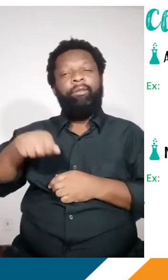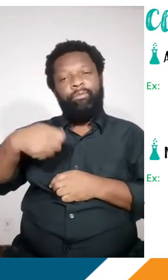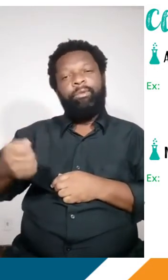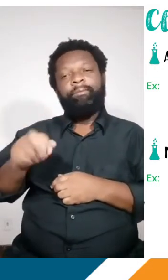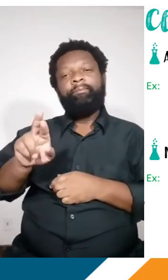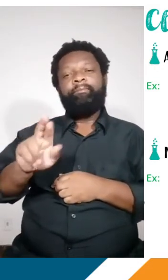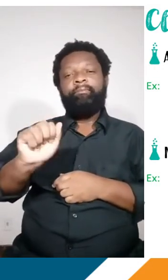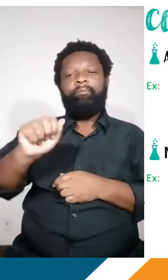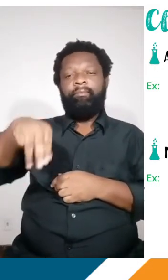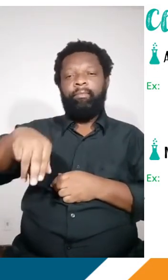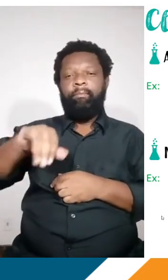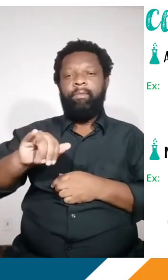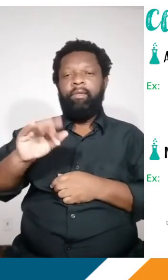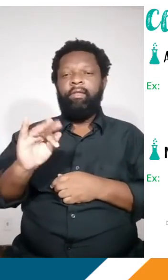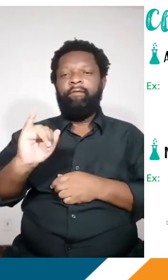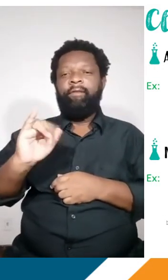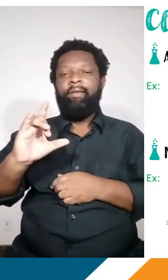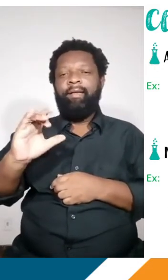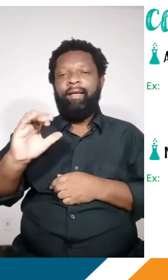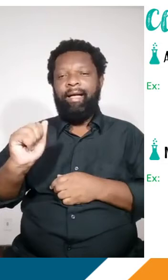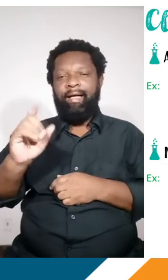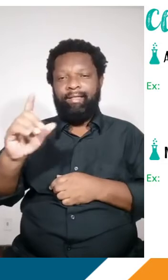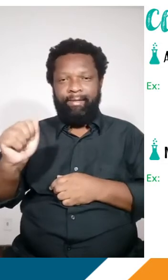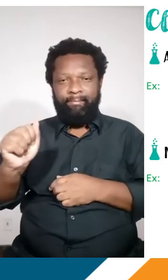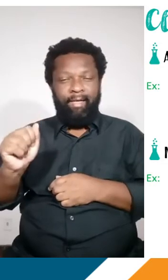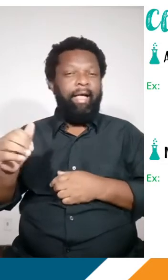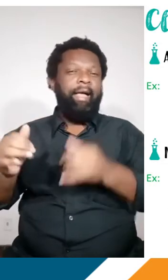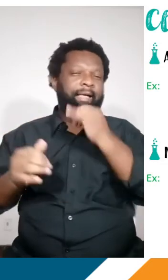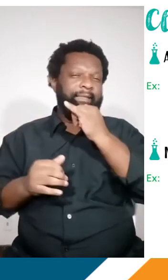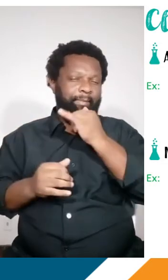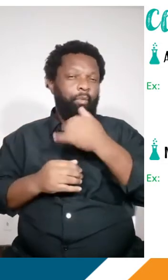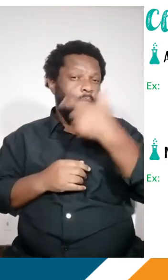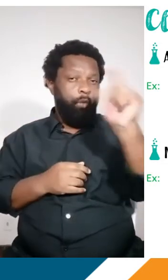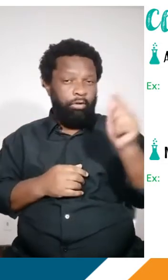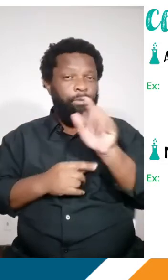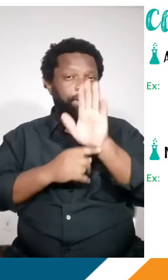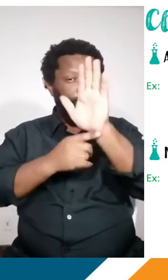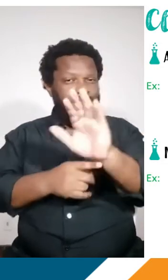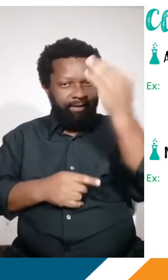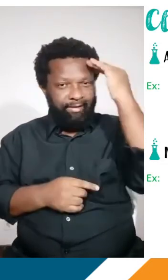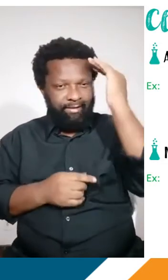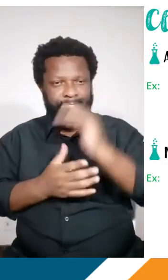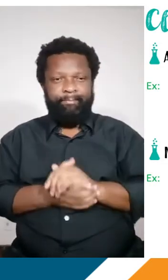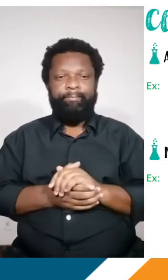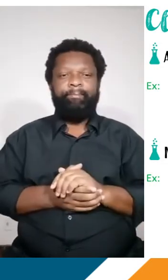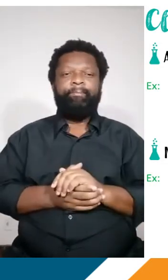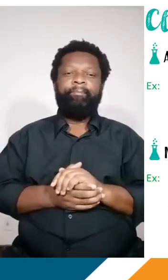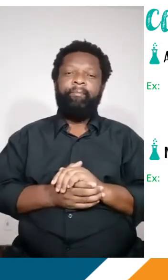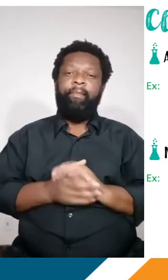cadeia é ramificada. Para ver se isso ficou claro, vou colocar outro exemplo para você, tá aqui.